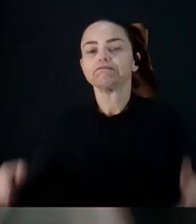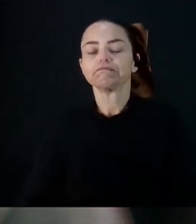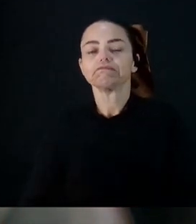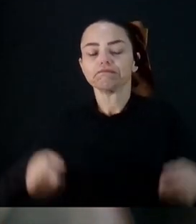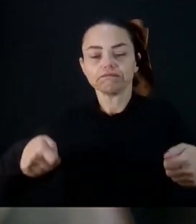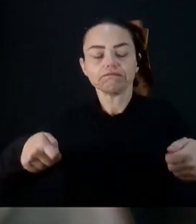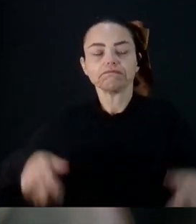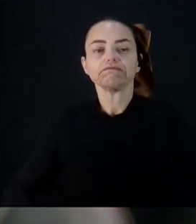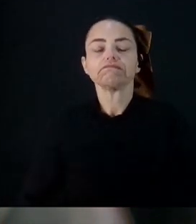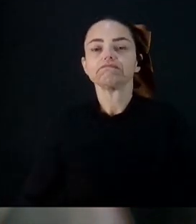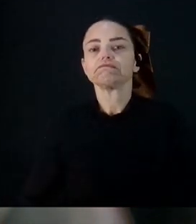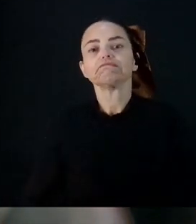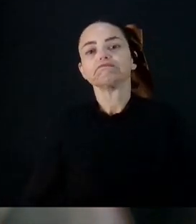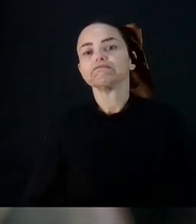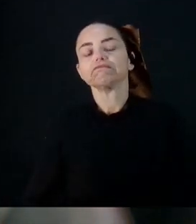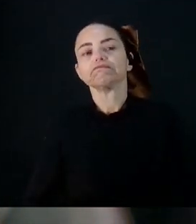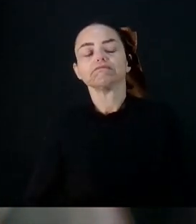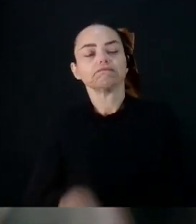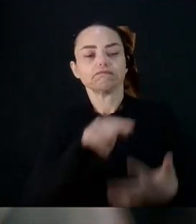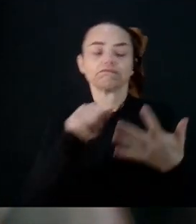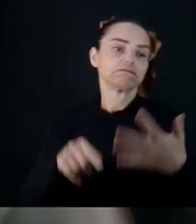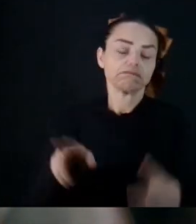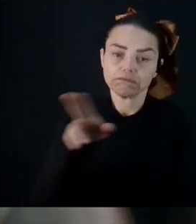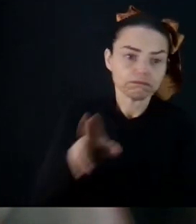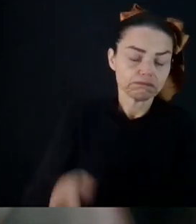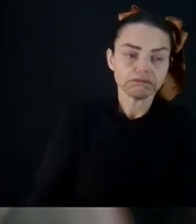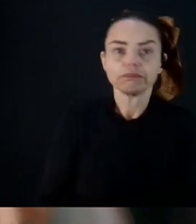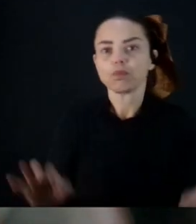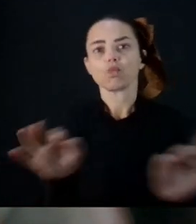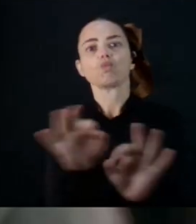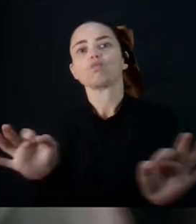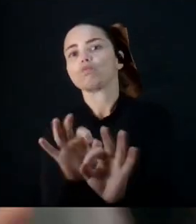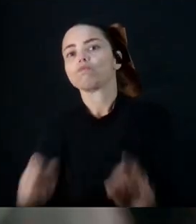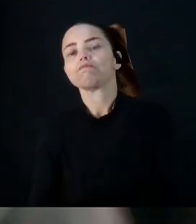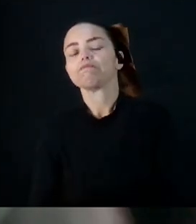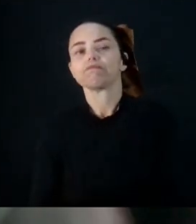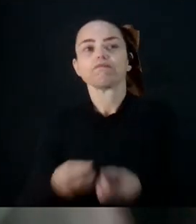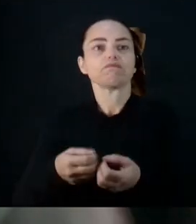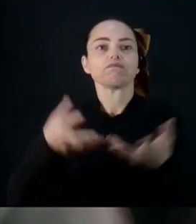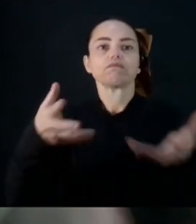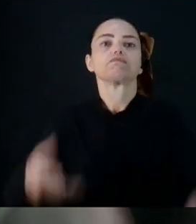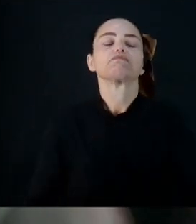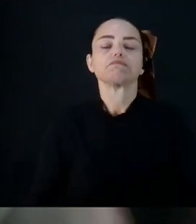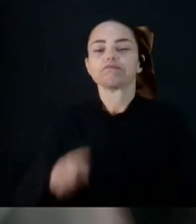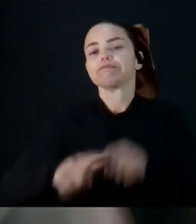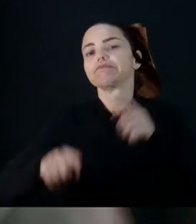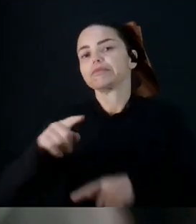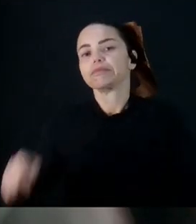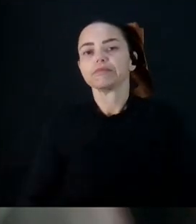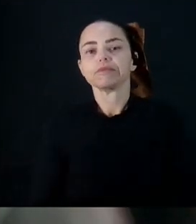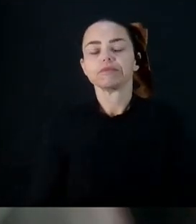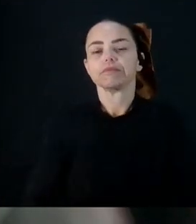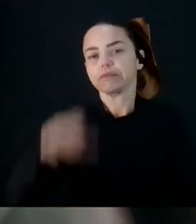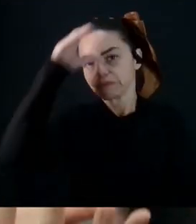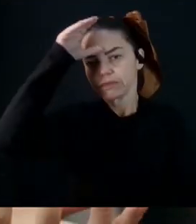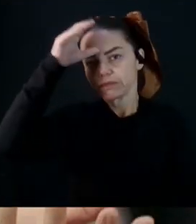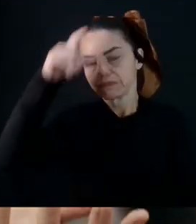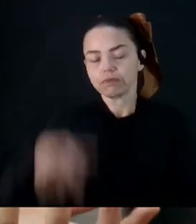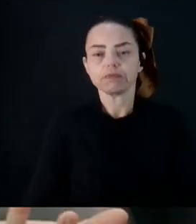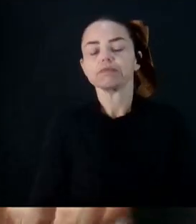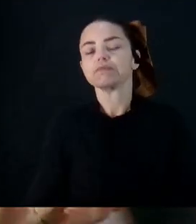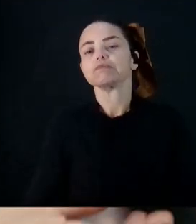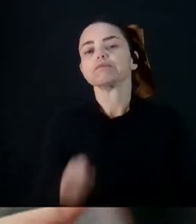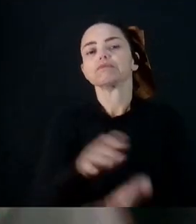que eu devo utilizar? Nenhum deles, né? Pode fazer uma doação desses produtos, dá pra tia, né? Então, às vezes, gastam